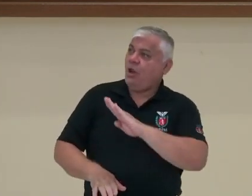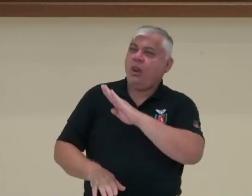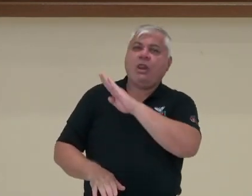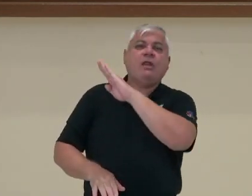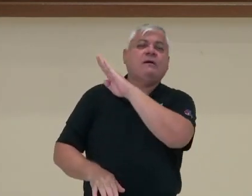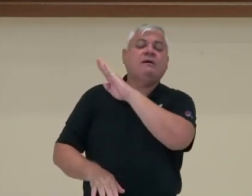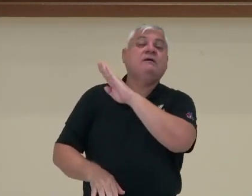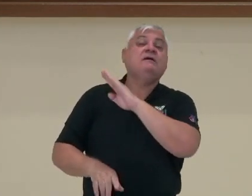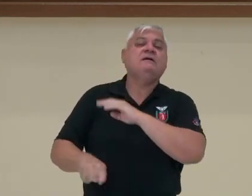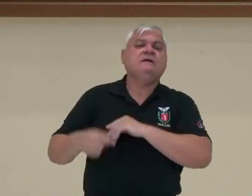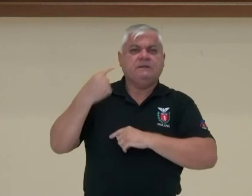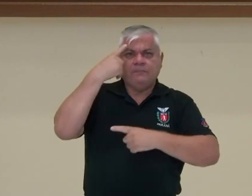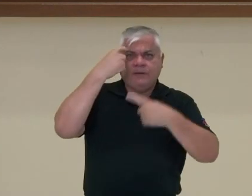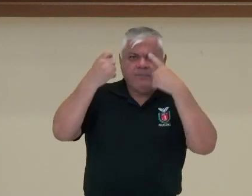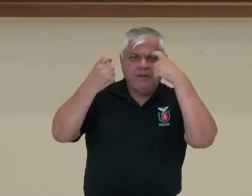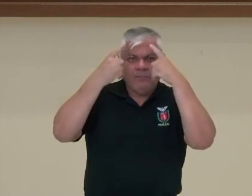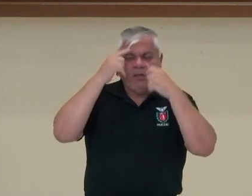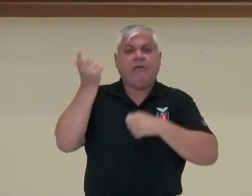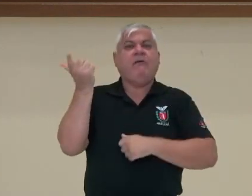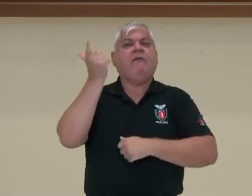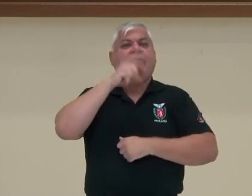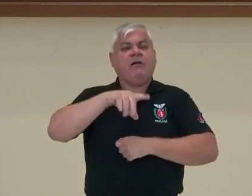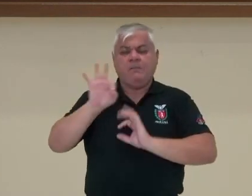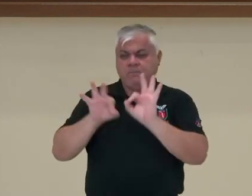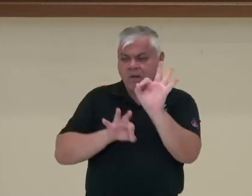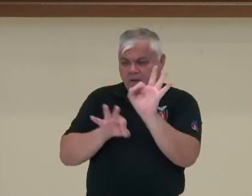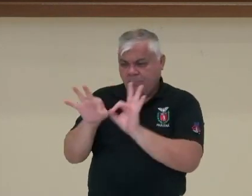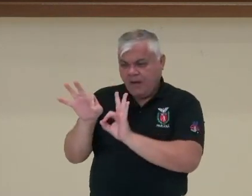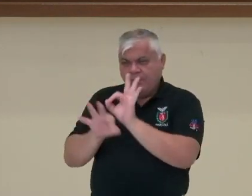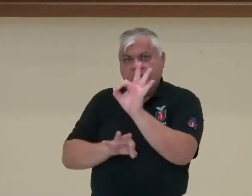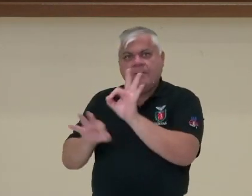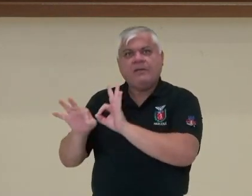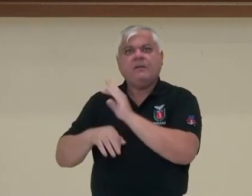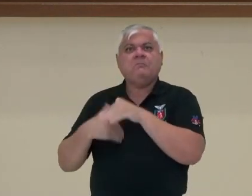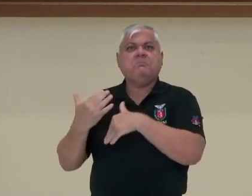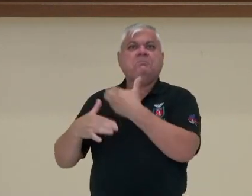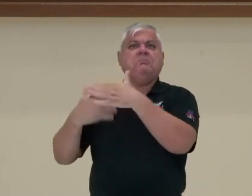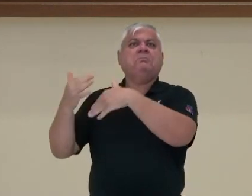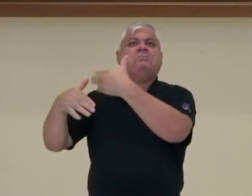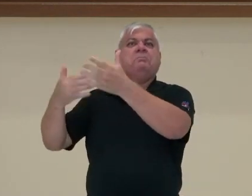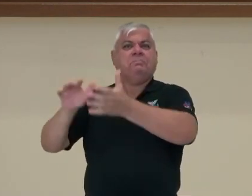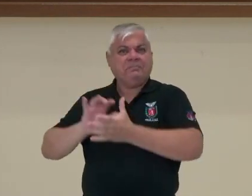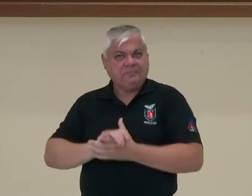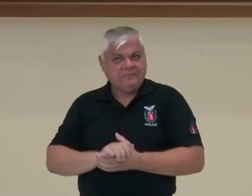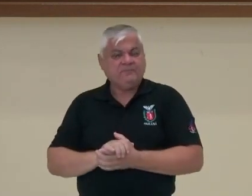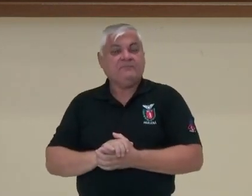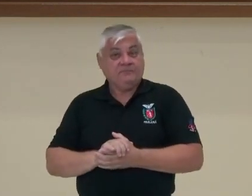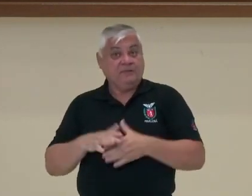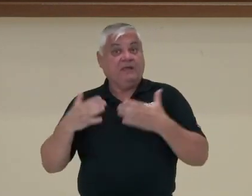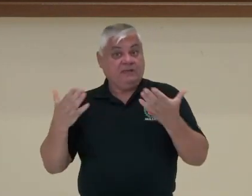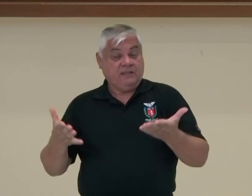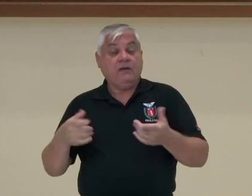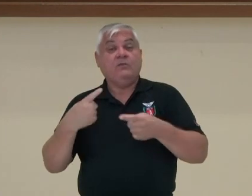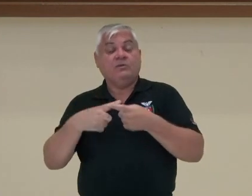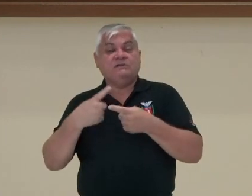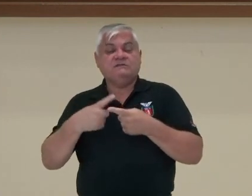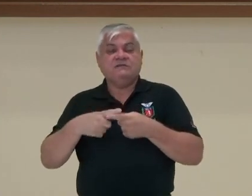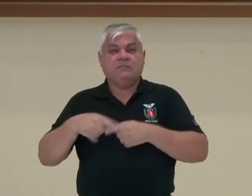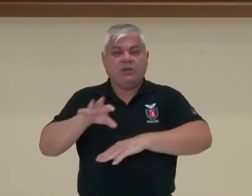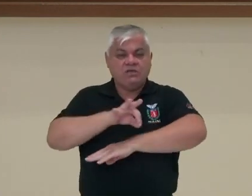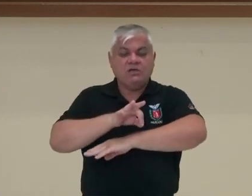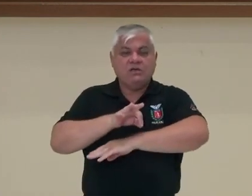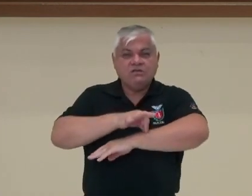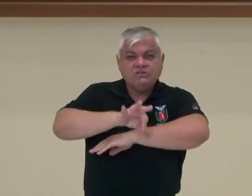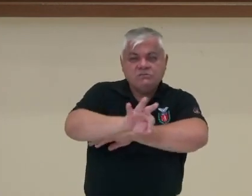isso, eles conseguiram se organizar e se desenvolver, né? Então, através de técnica de engenharia,